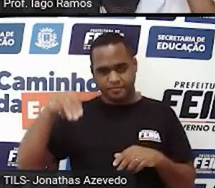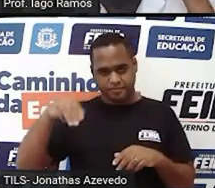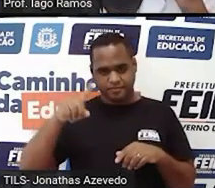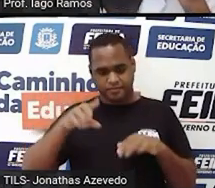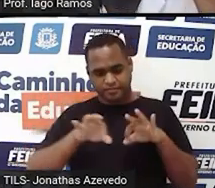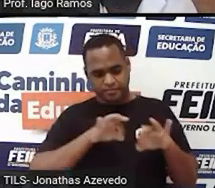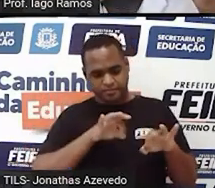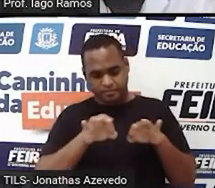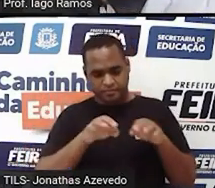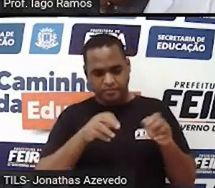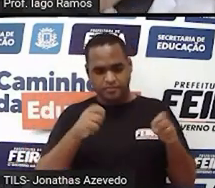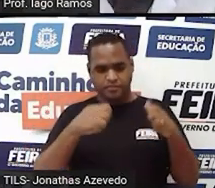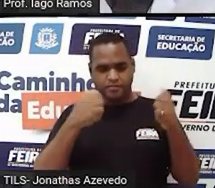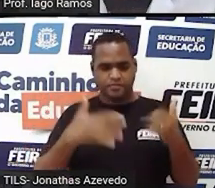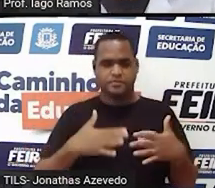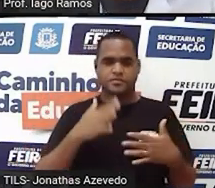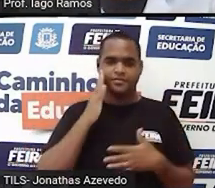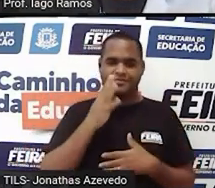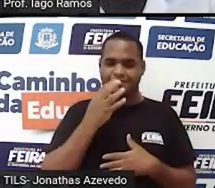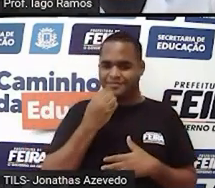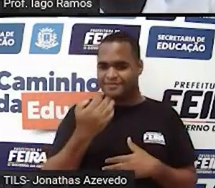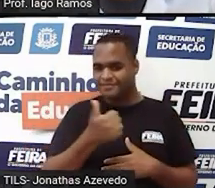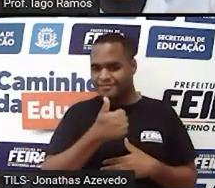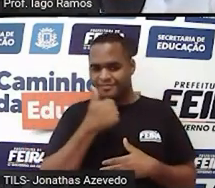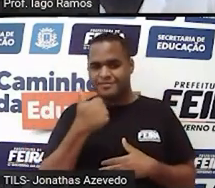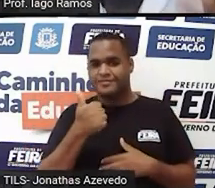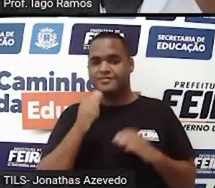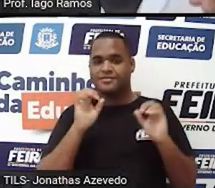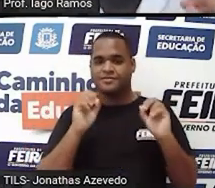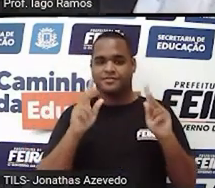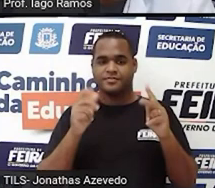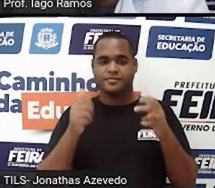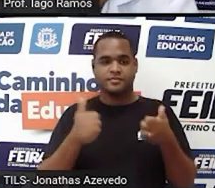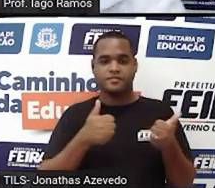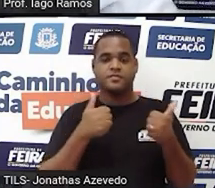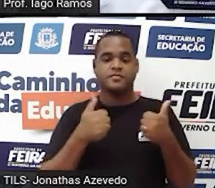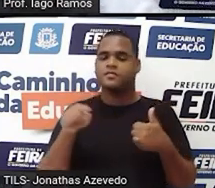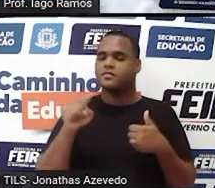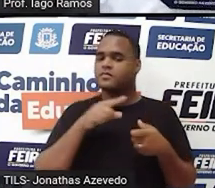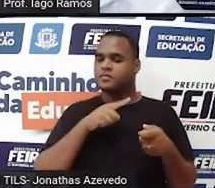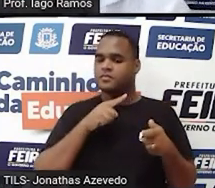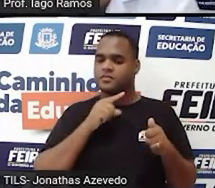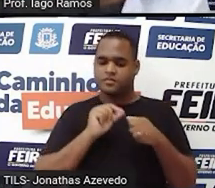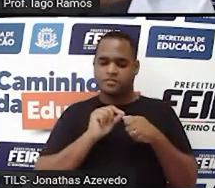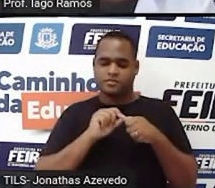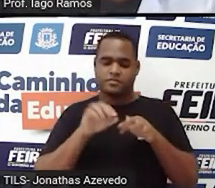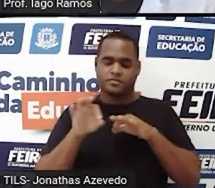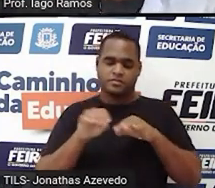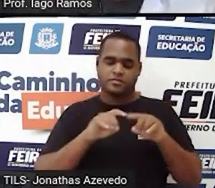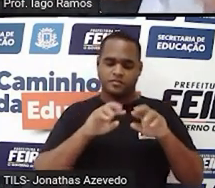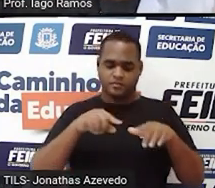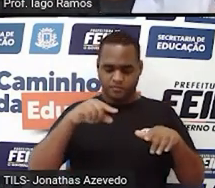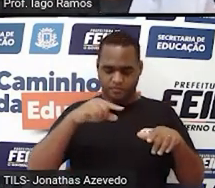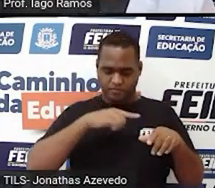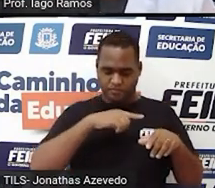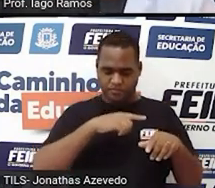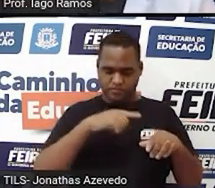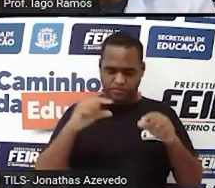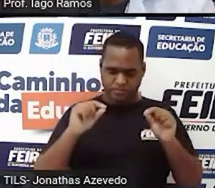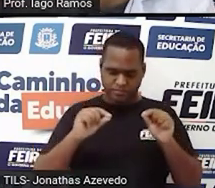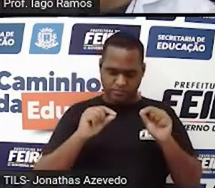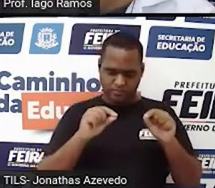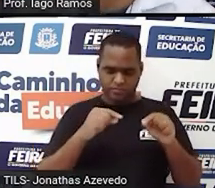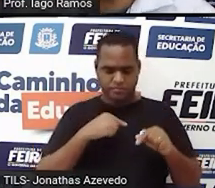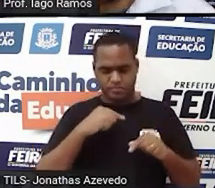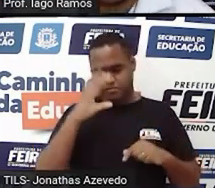isso para ficar padrão bonitinho para o mundo inteiro certo e aí a gente faz também o que o reconhecimento da medida chamada